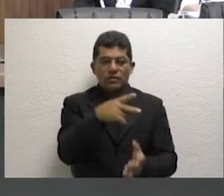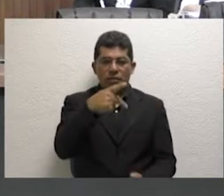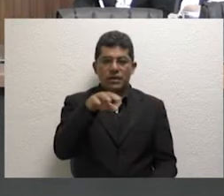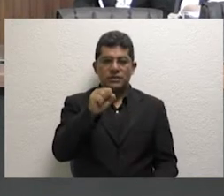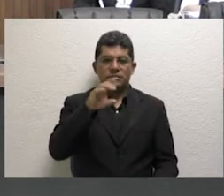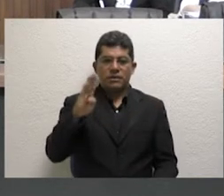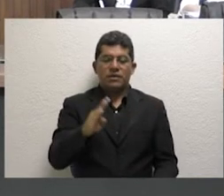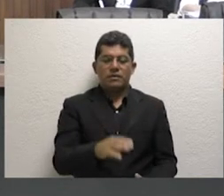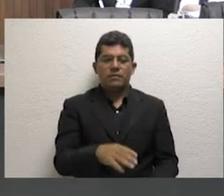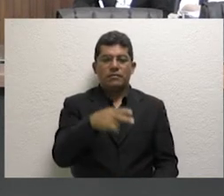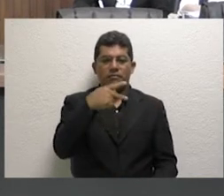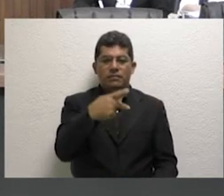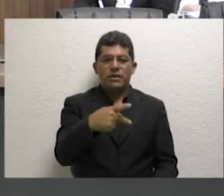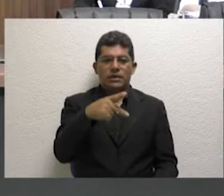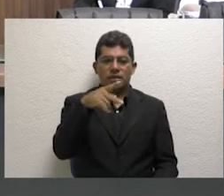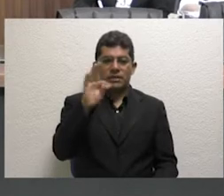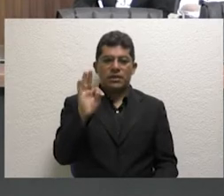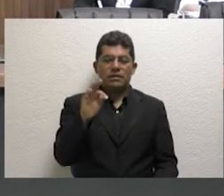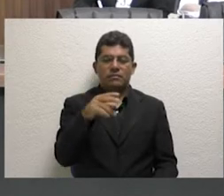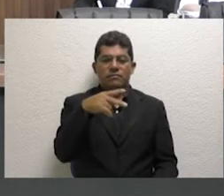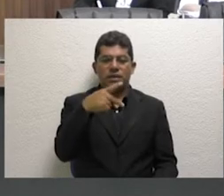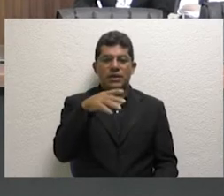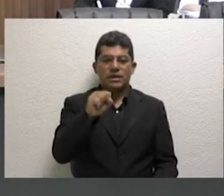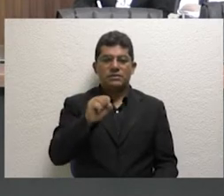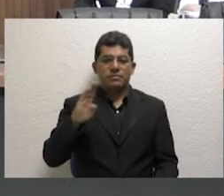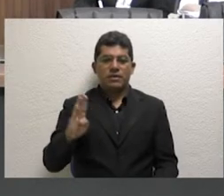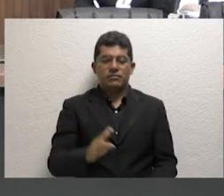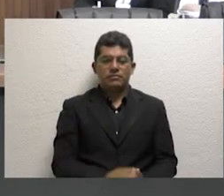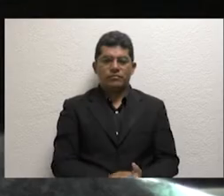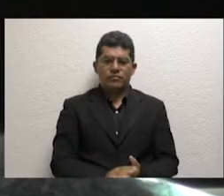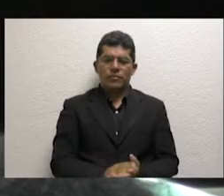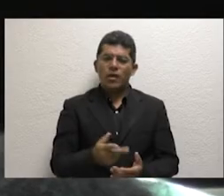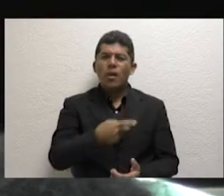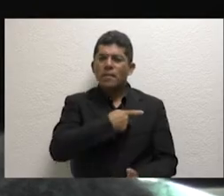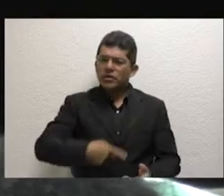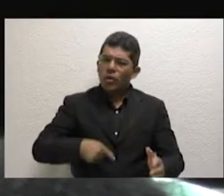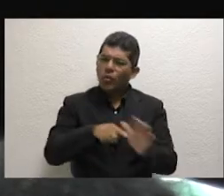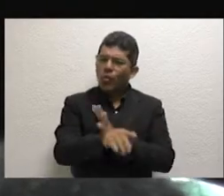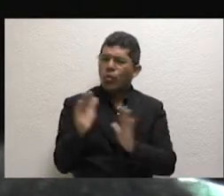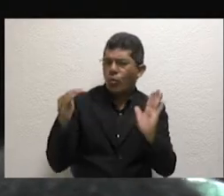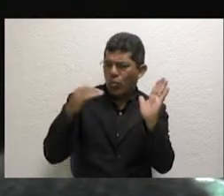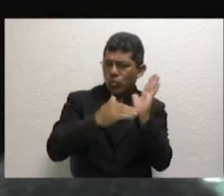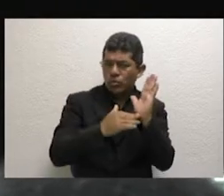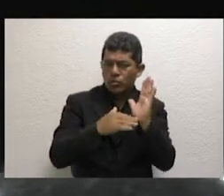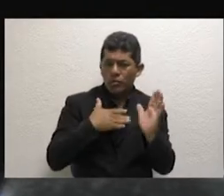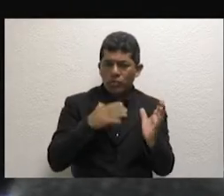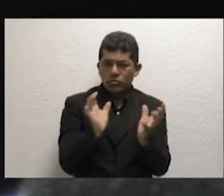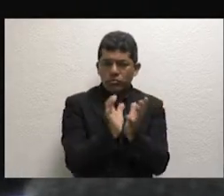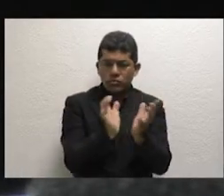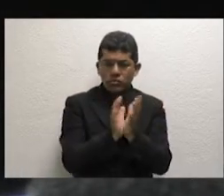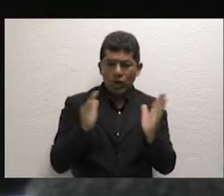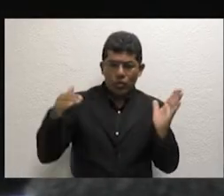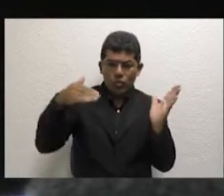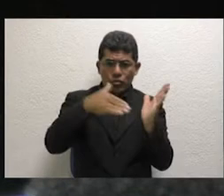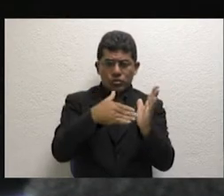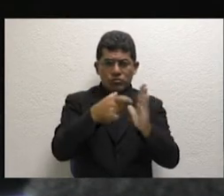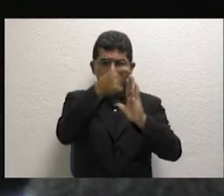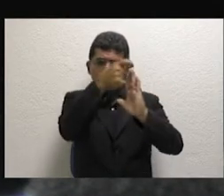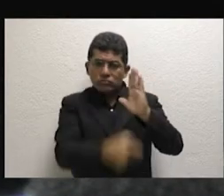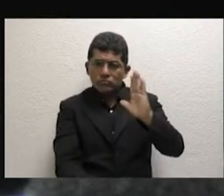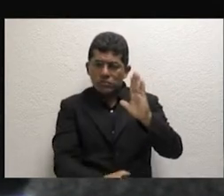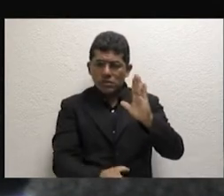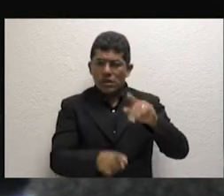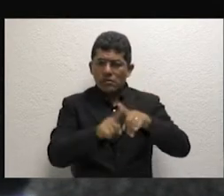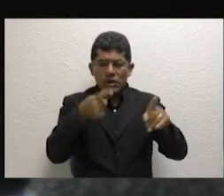PDT e PT senhor presidente o meu último o bloco do meu partido está em último só que eu já